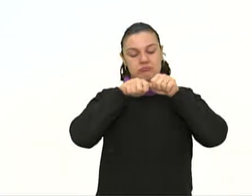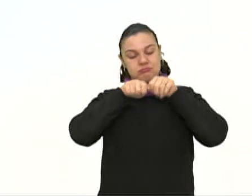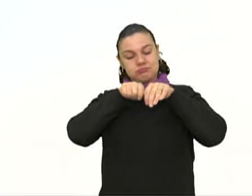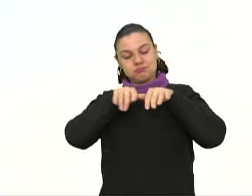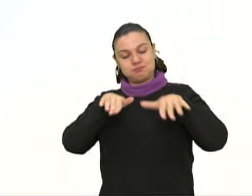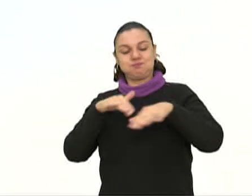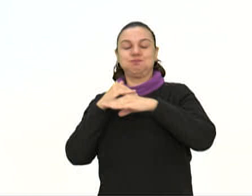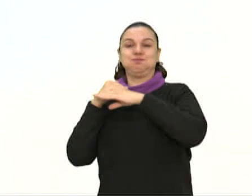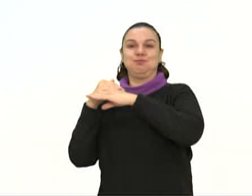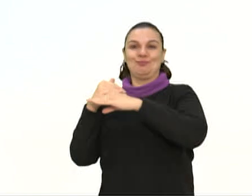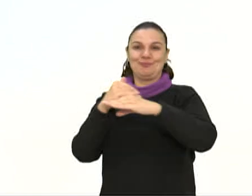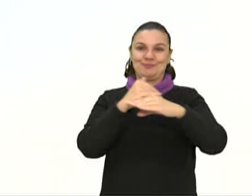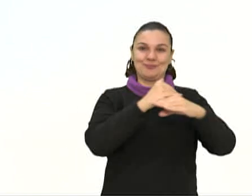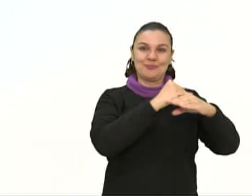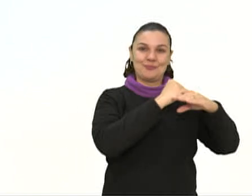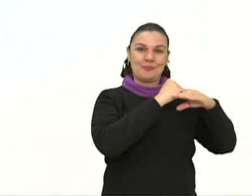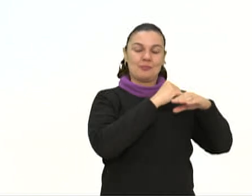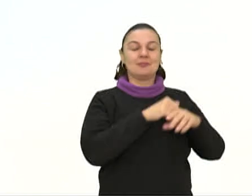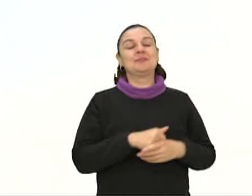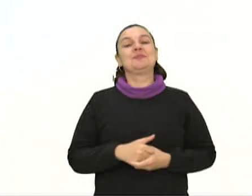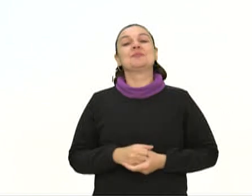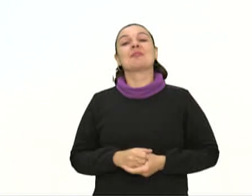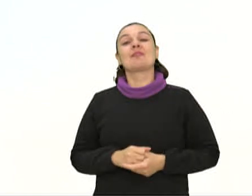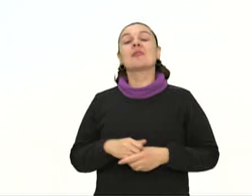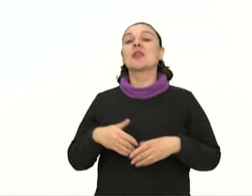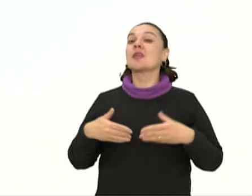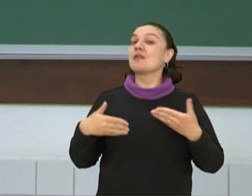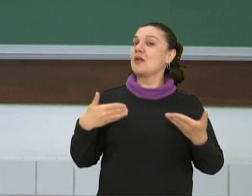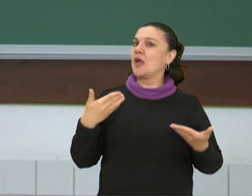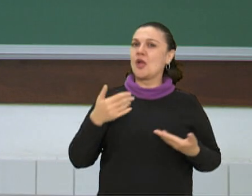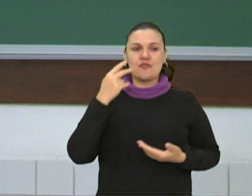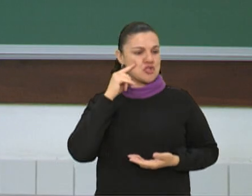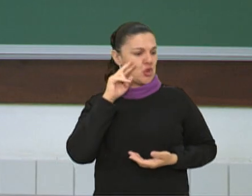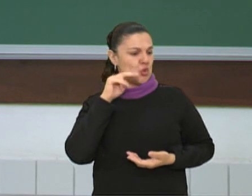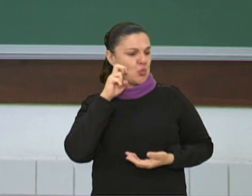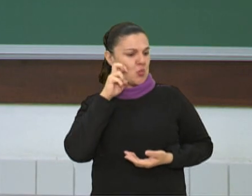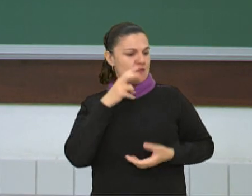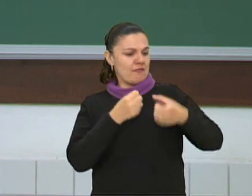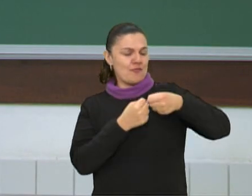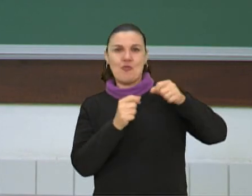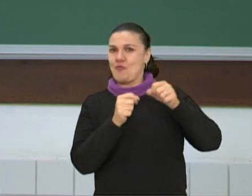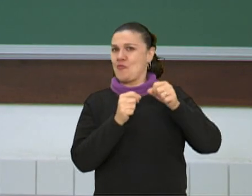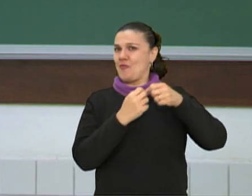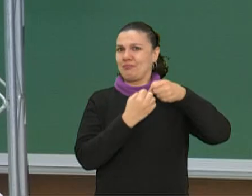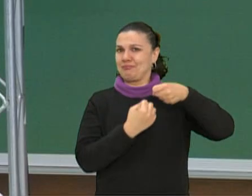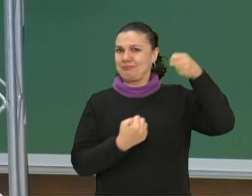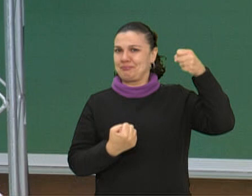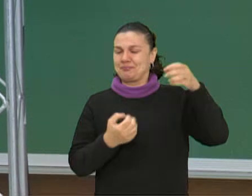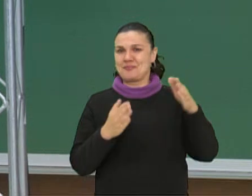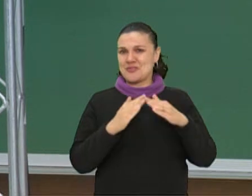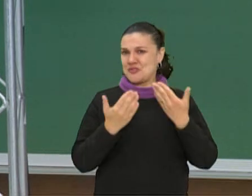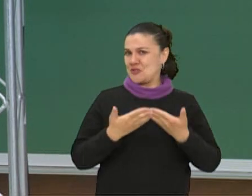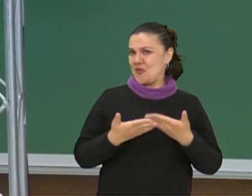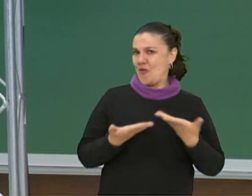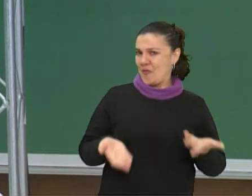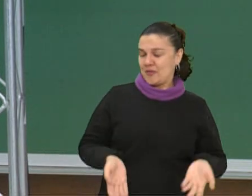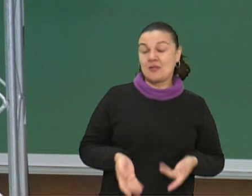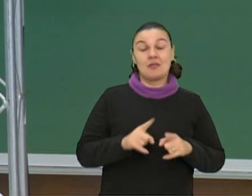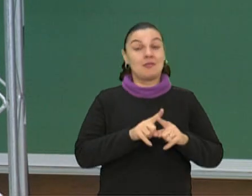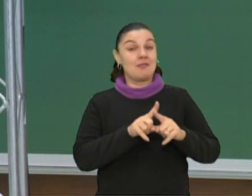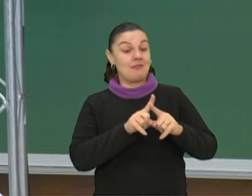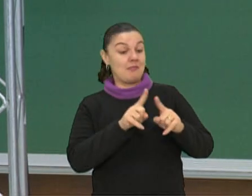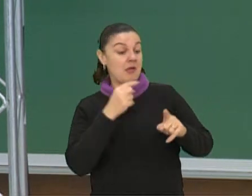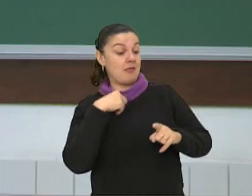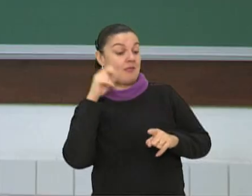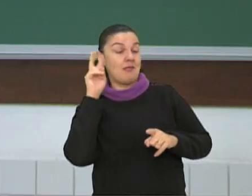forma eficaz um grande público. Quem nunca fez um cartaz na escola, não é verdade? Mas lembre-se que é